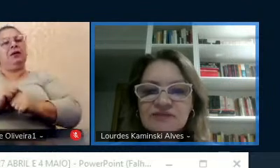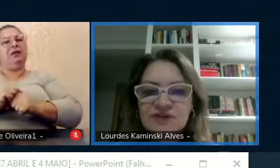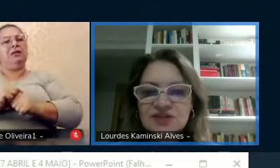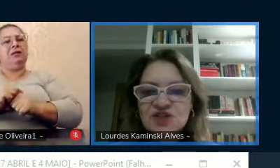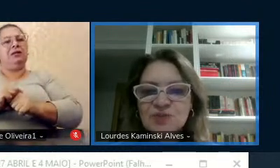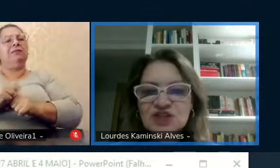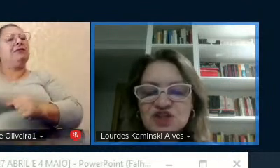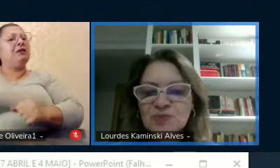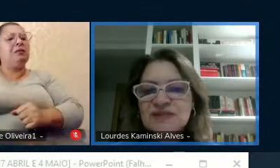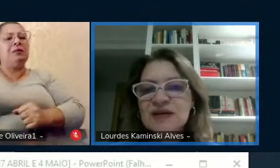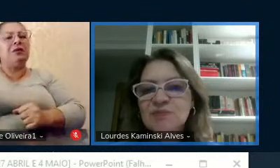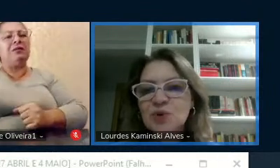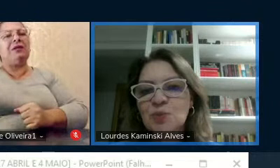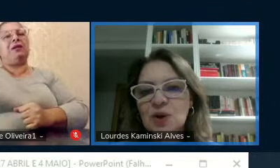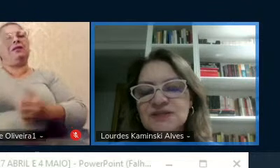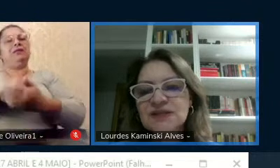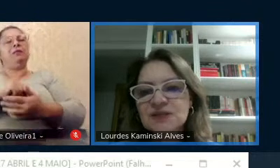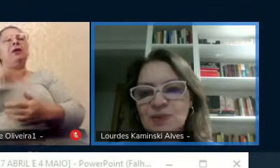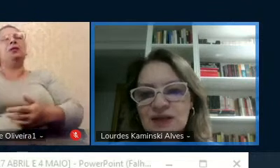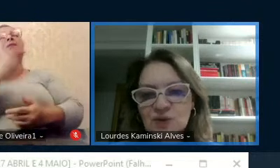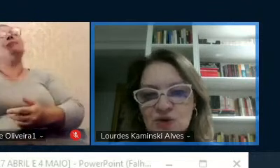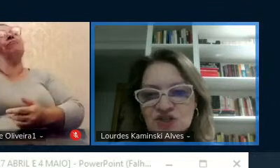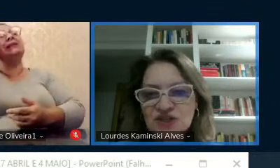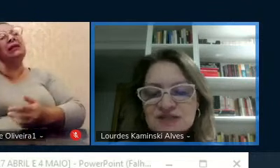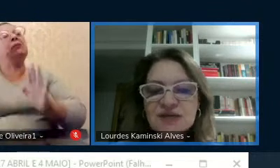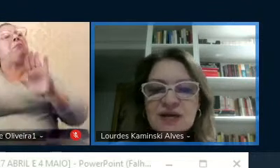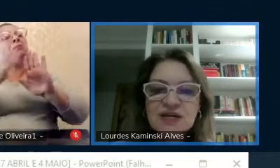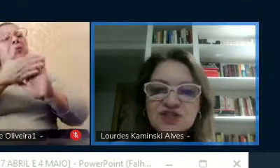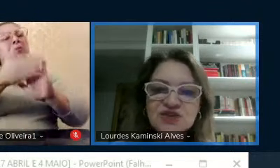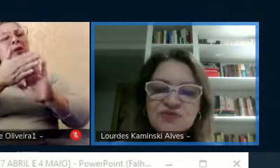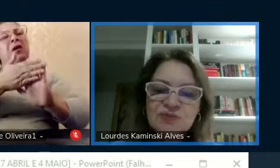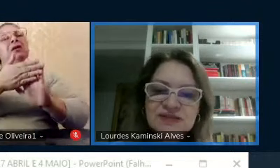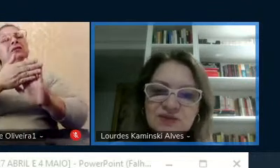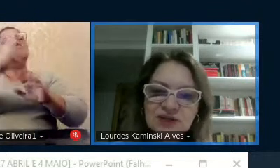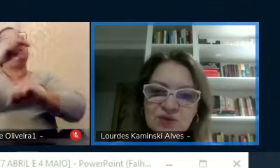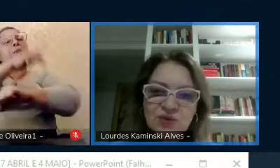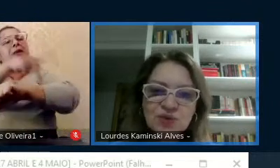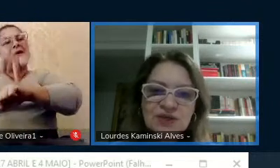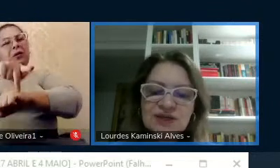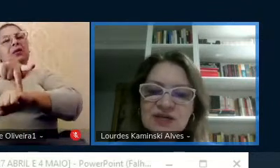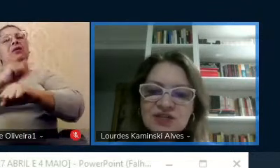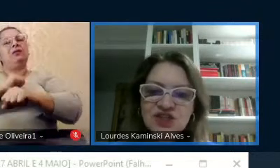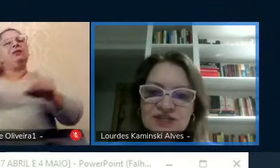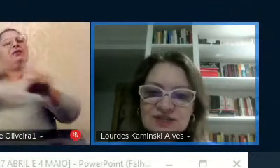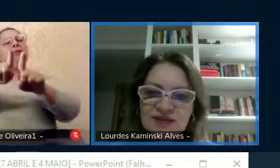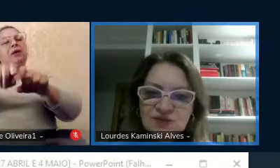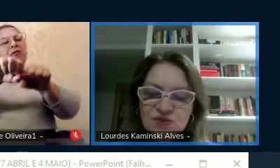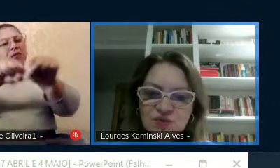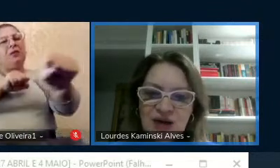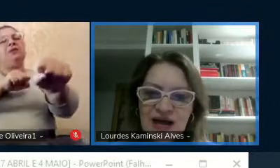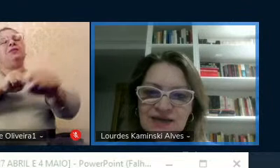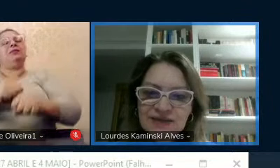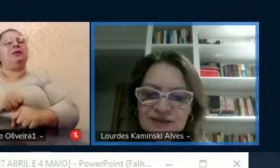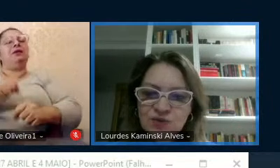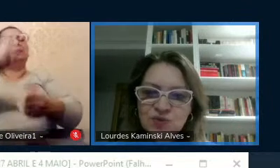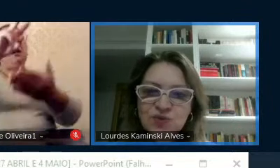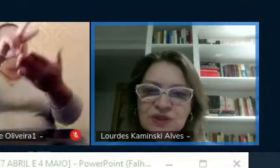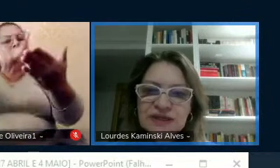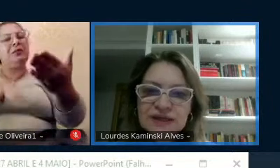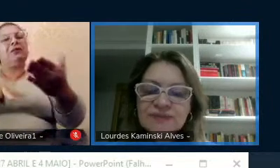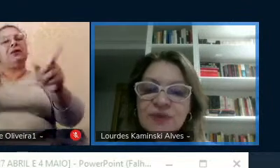válidas e relevantes para a gente pensar propostas pedagógicas de formação leitora, de acesso